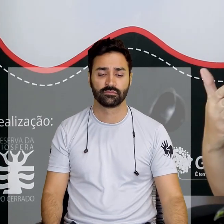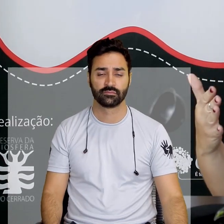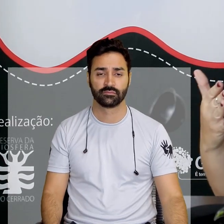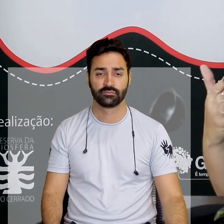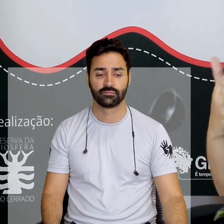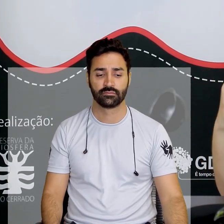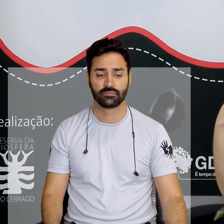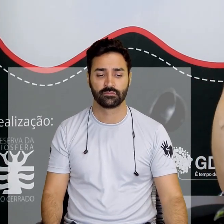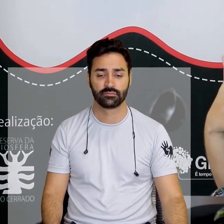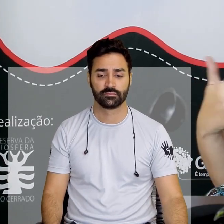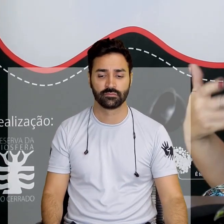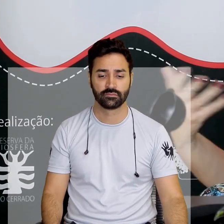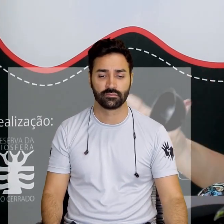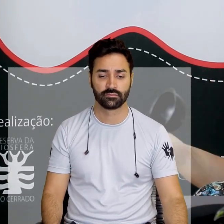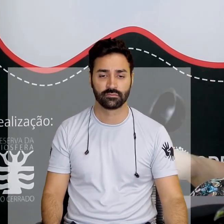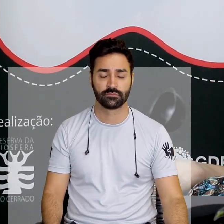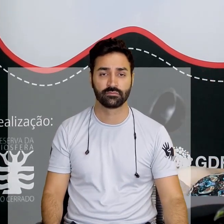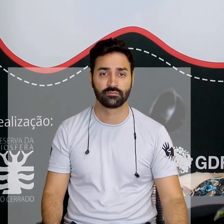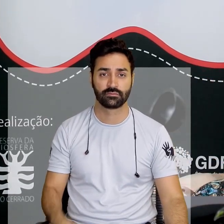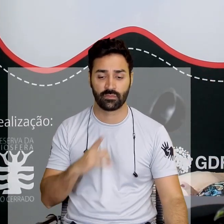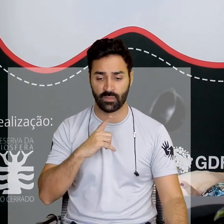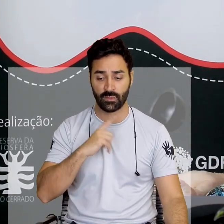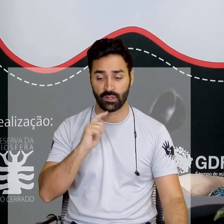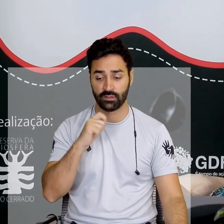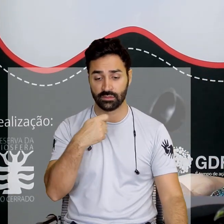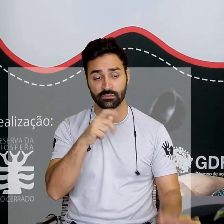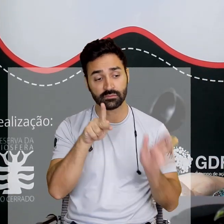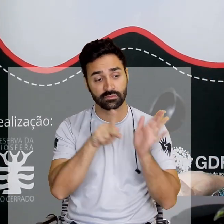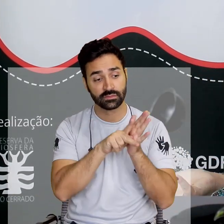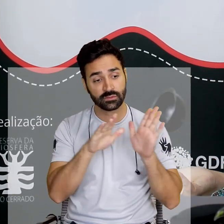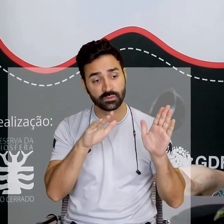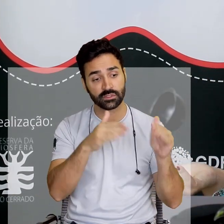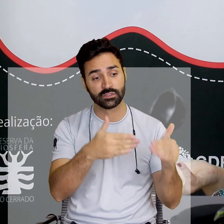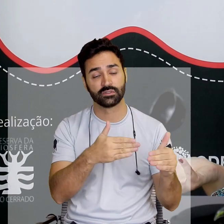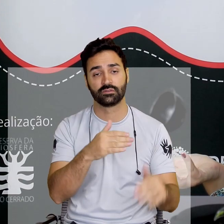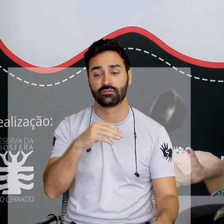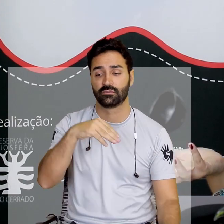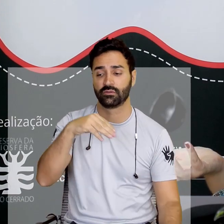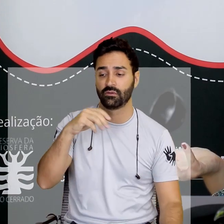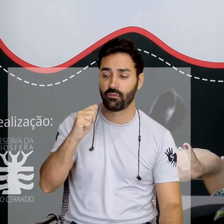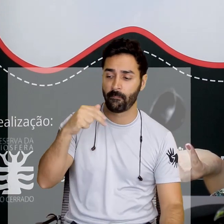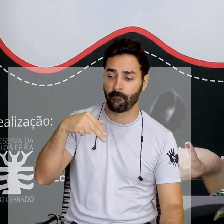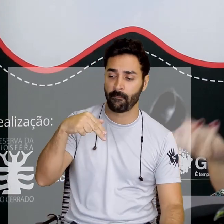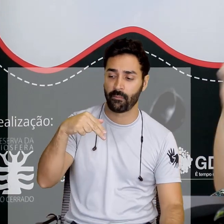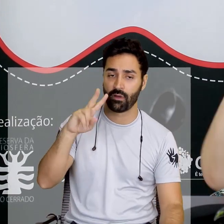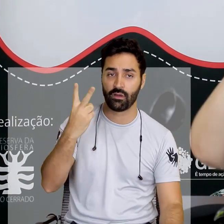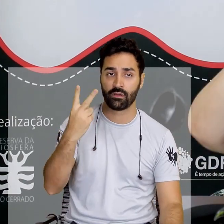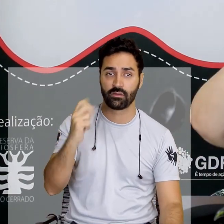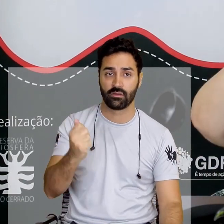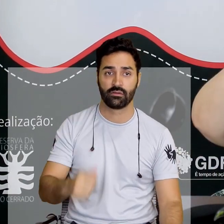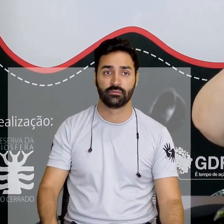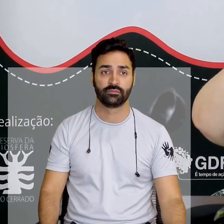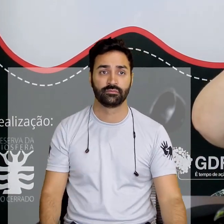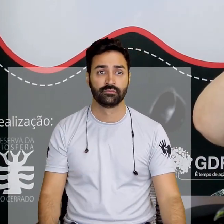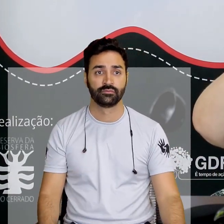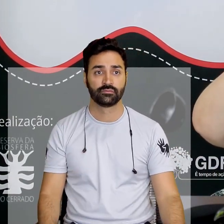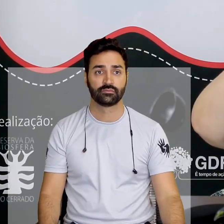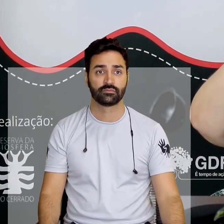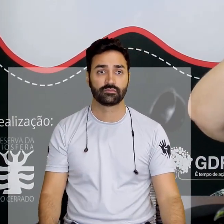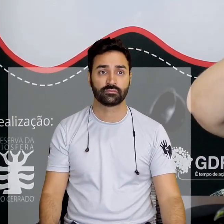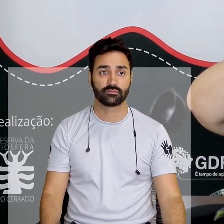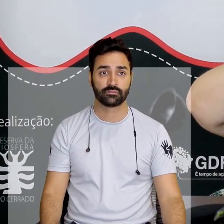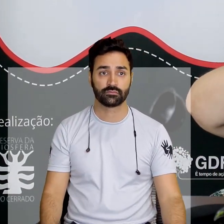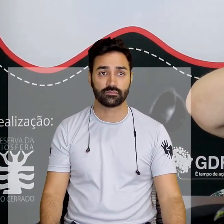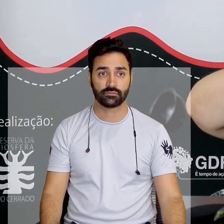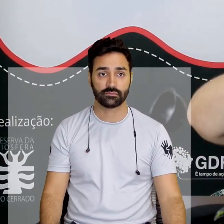manhã, né? Mas tem um sinal específico para manhã, né? Então, ó, uma mão assim, a outra